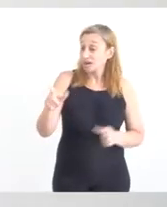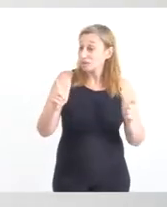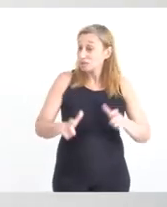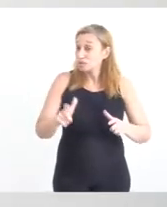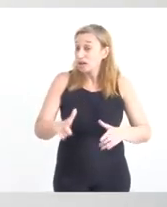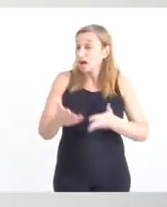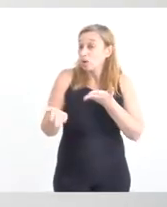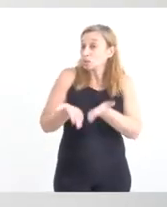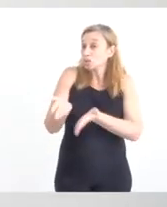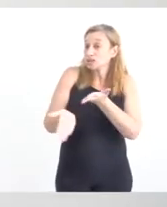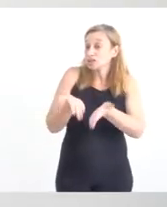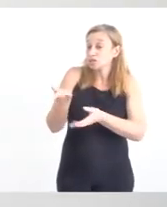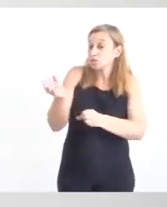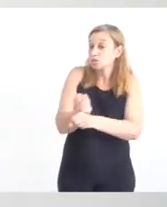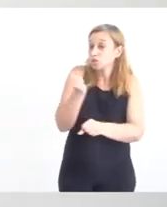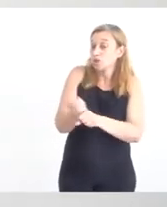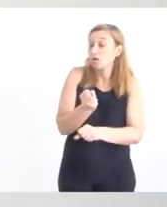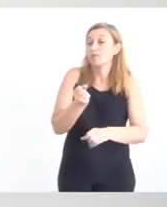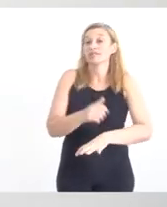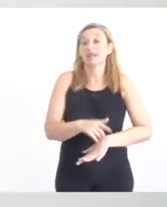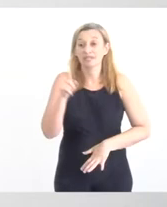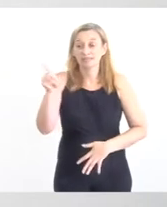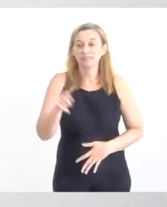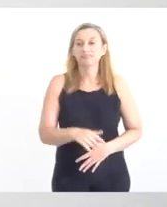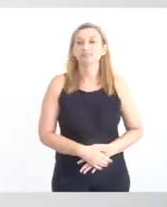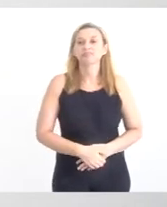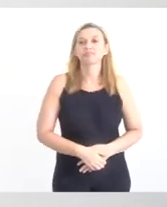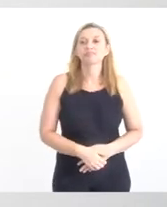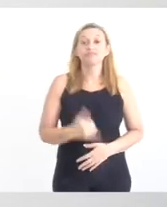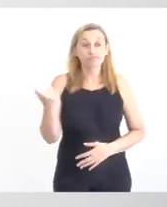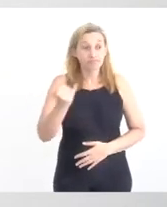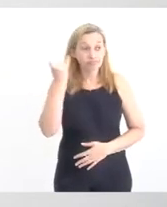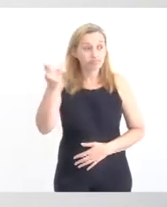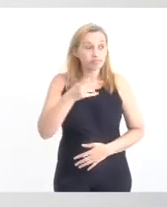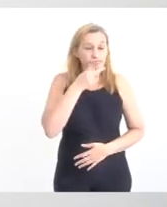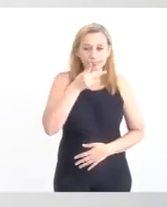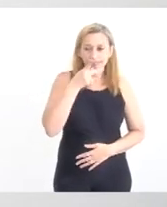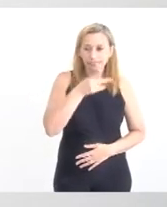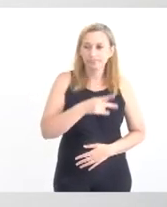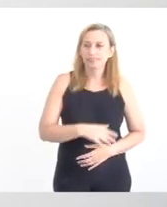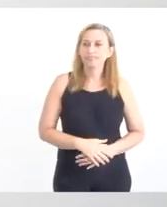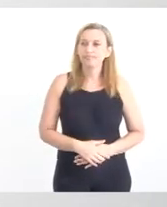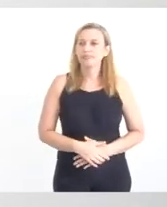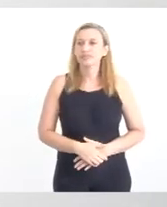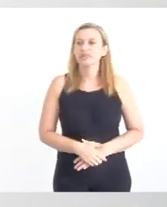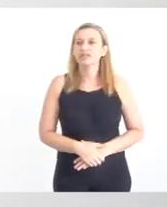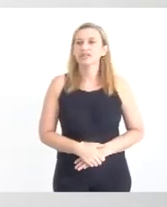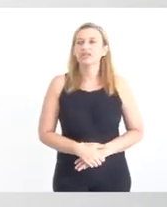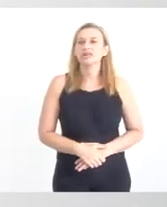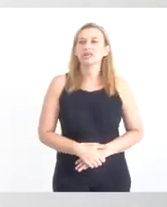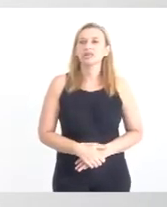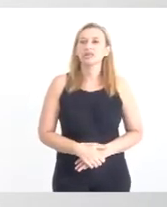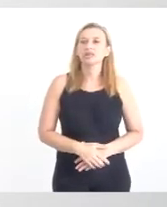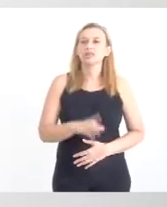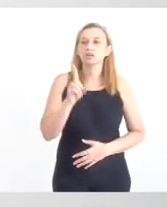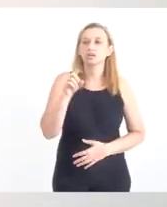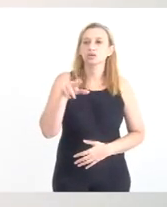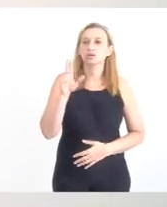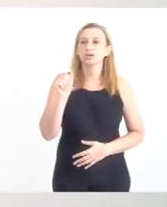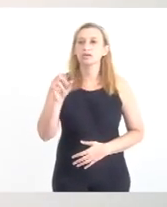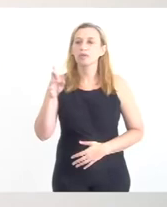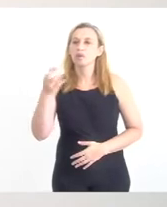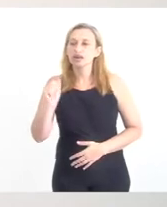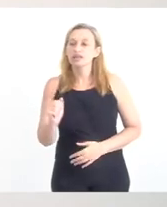território é importante dizer que dona Maurícia